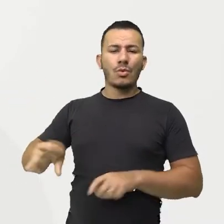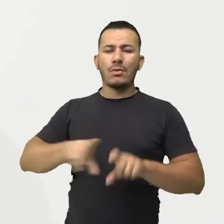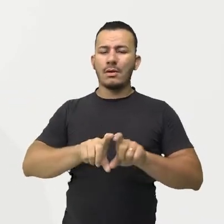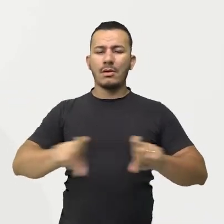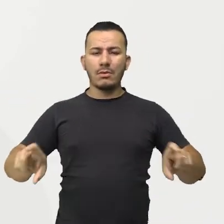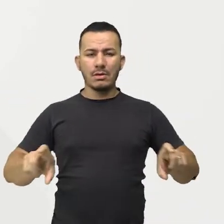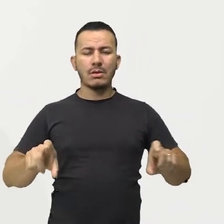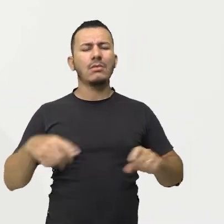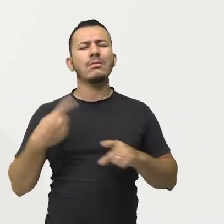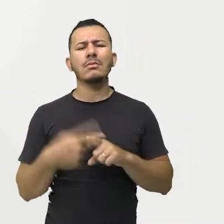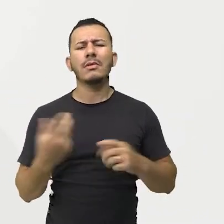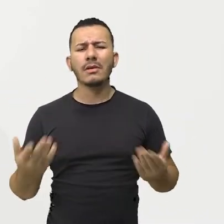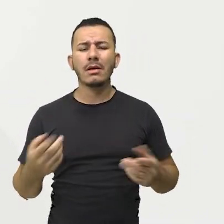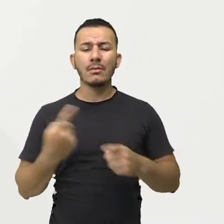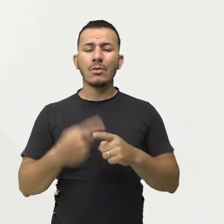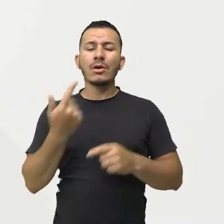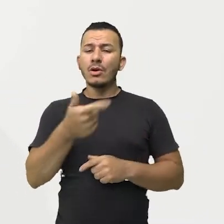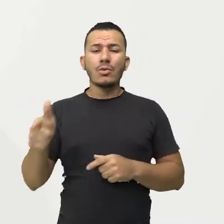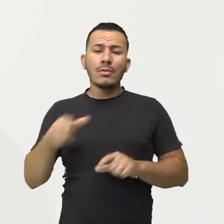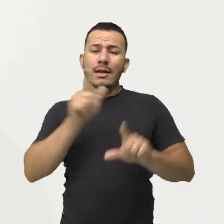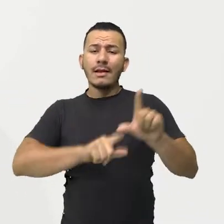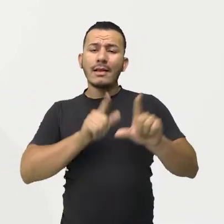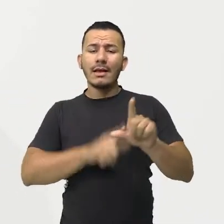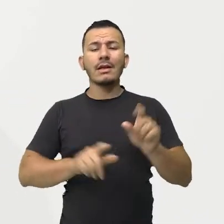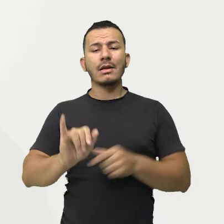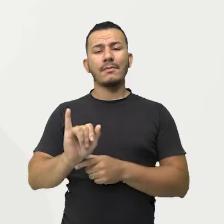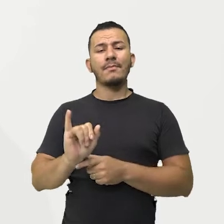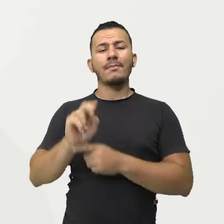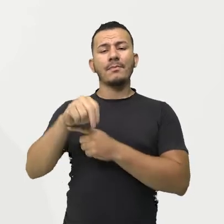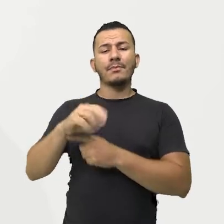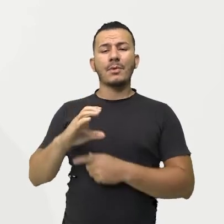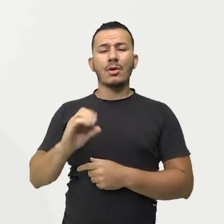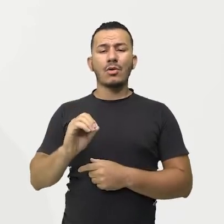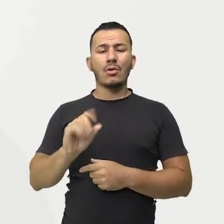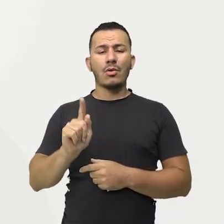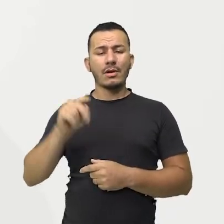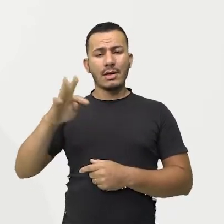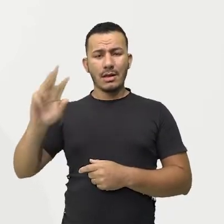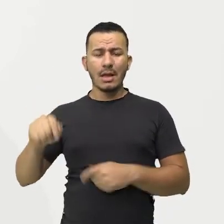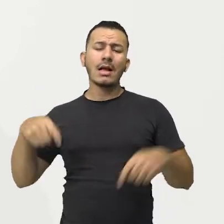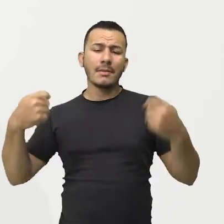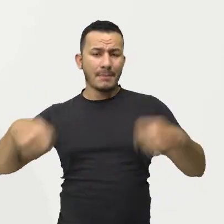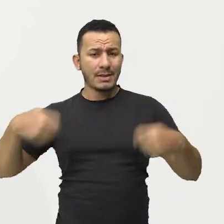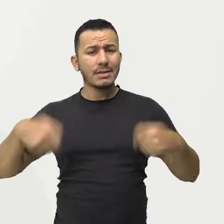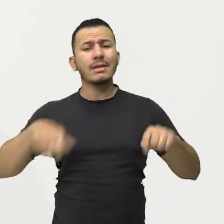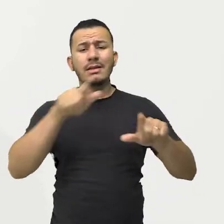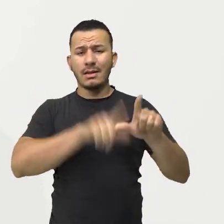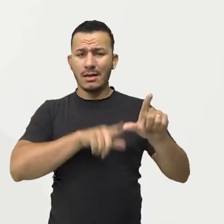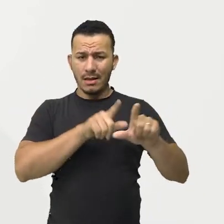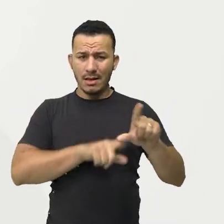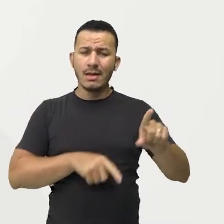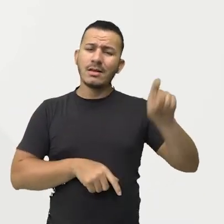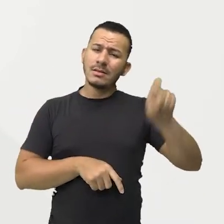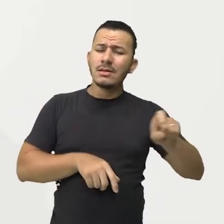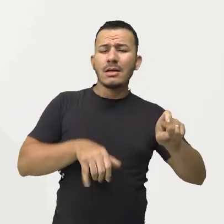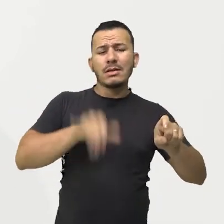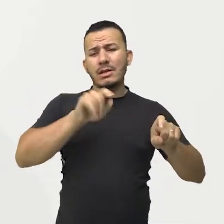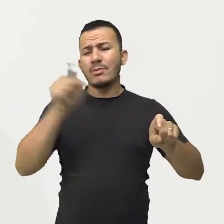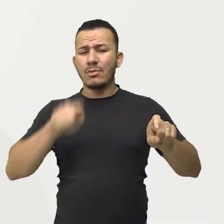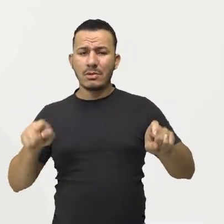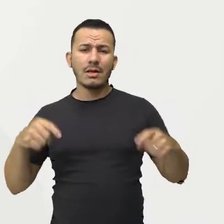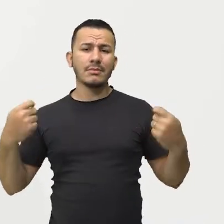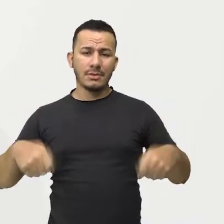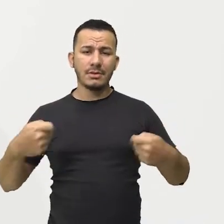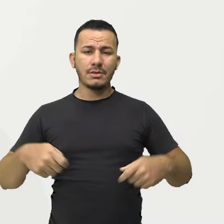é uma equação porque não tem incógnita. E tem que ter uma equação. Tem que ter uma incógnita para que seja uma